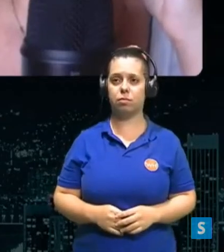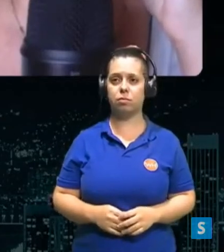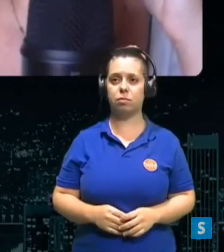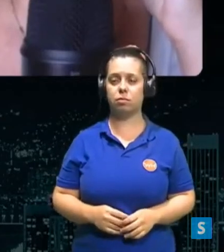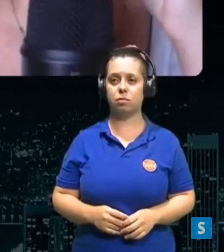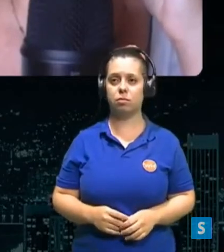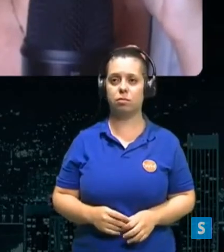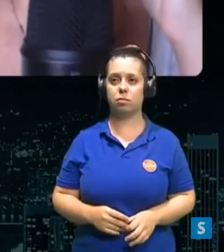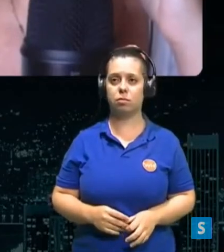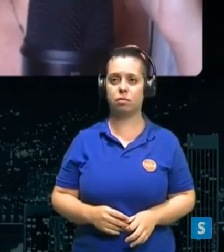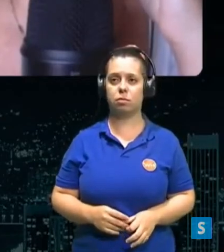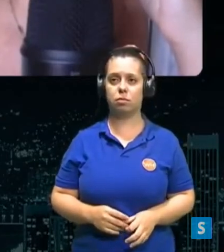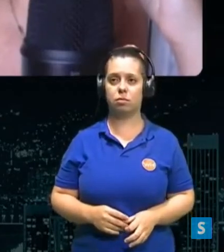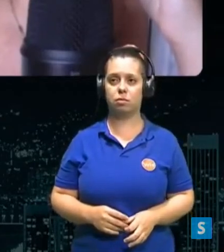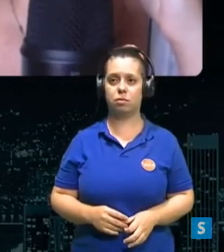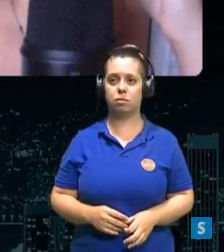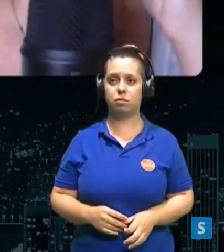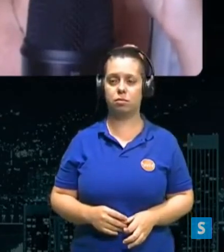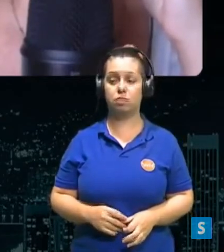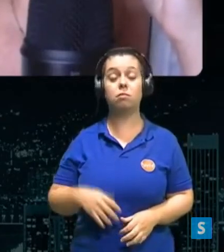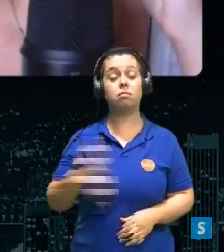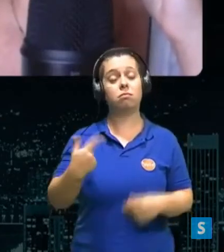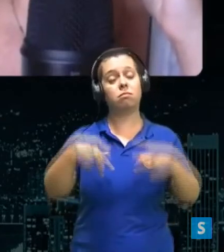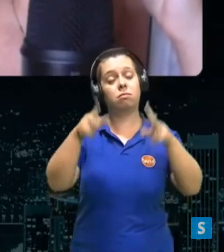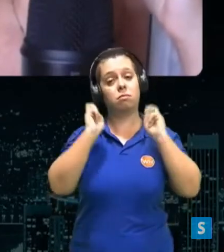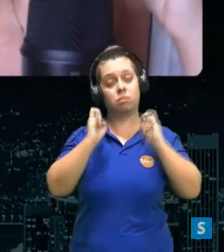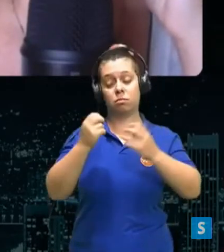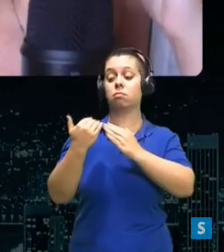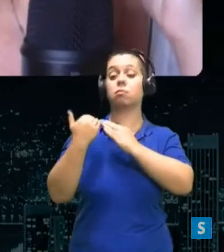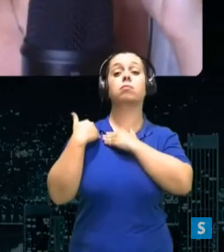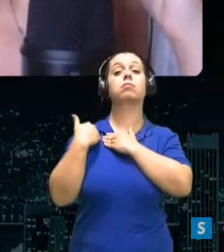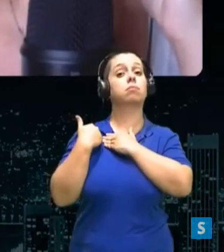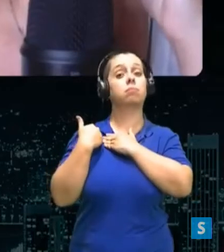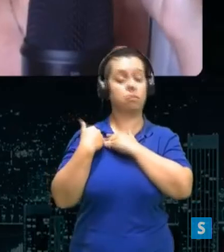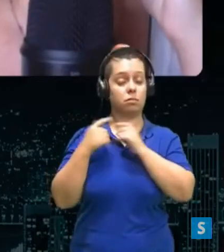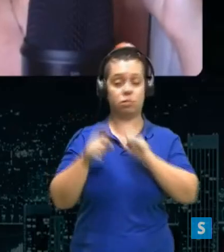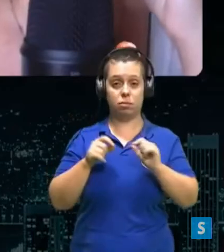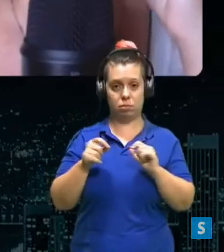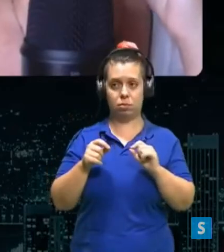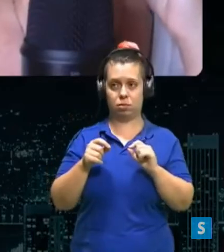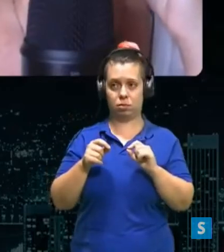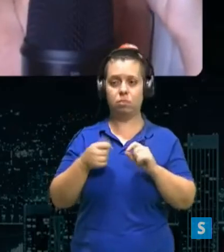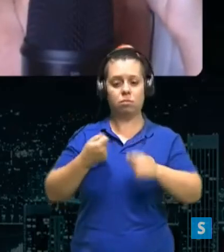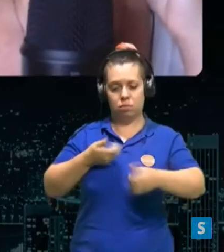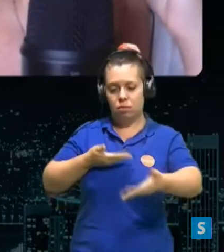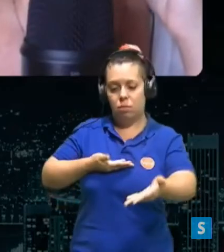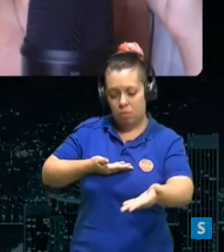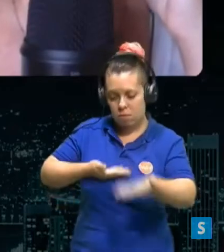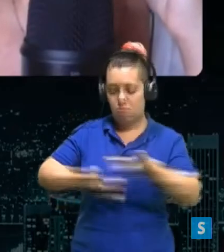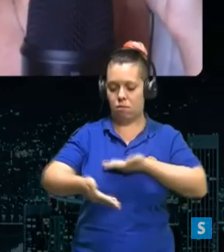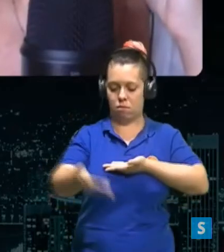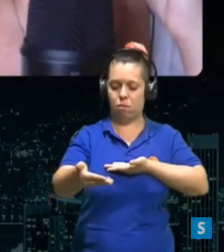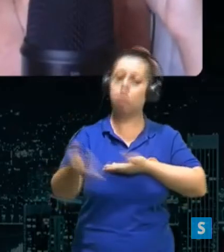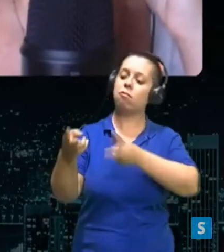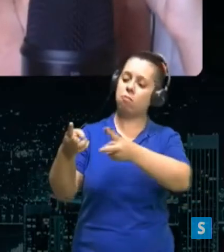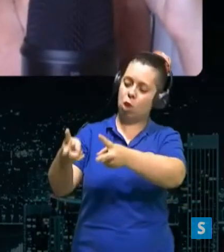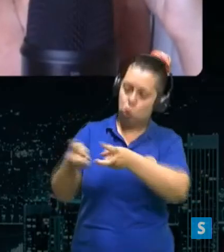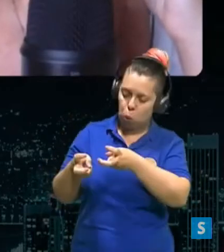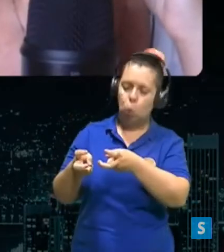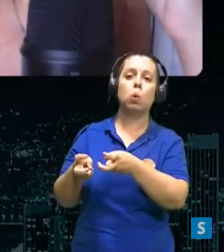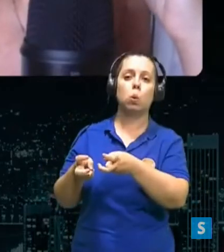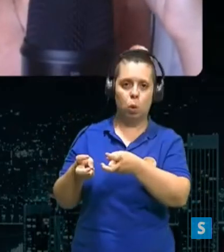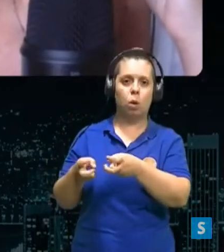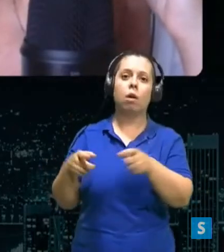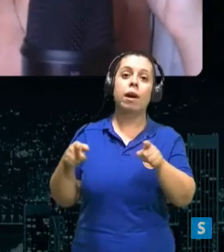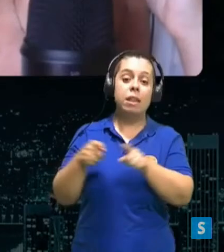a gente vê que é mais responsável da nossa parte pensar também no retorno financeiro bem como